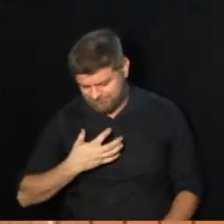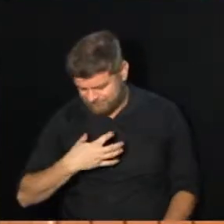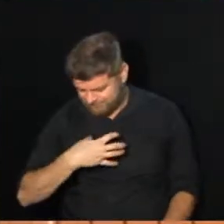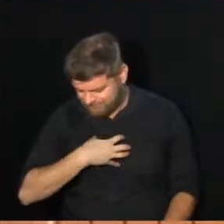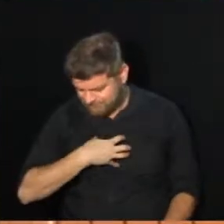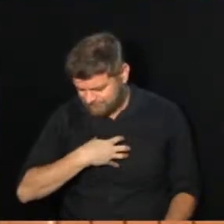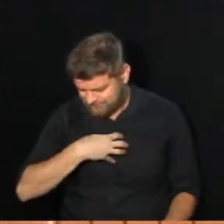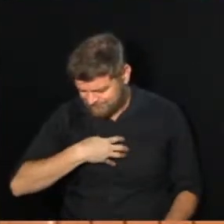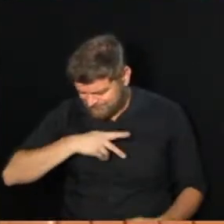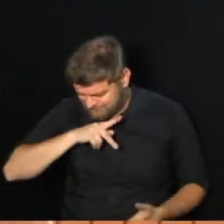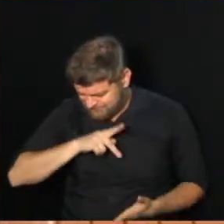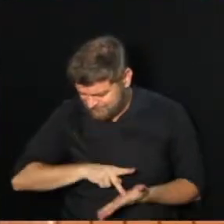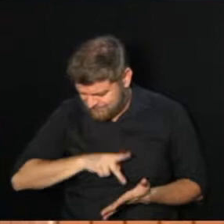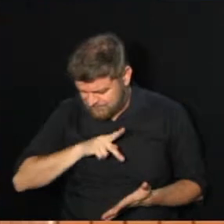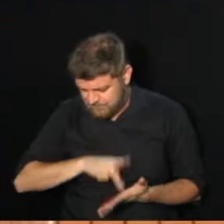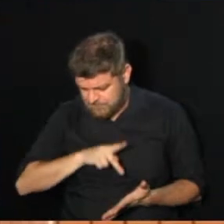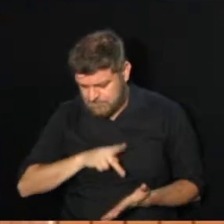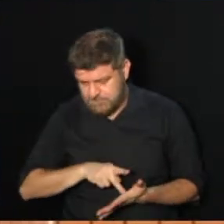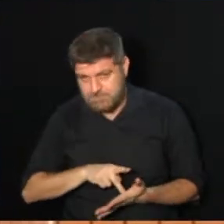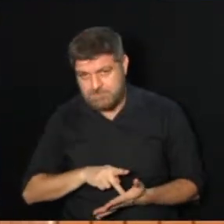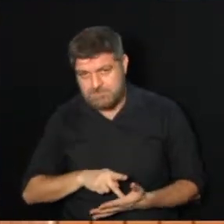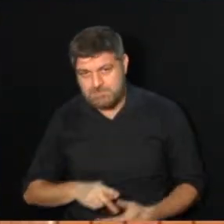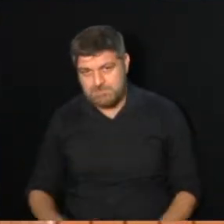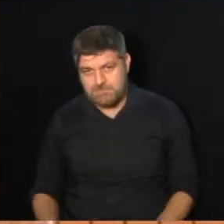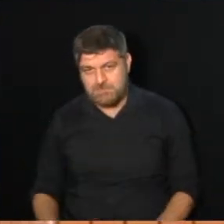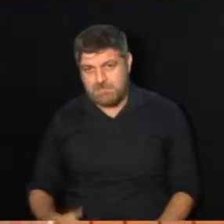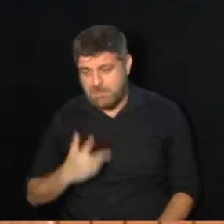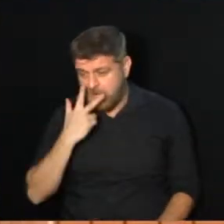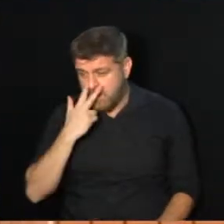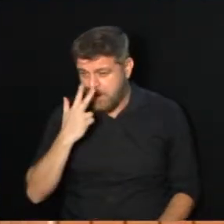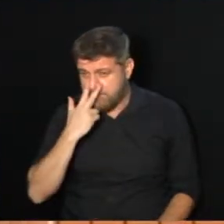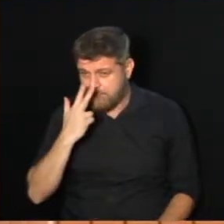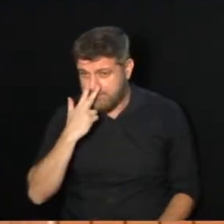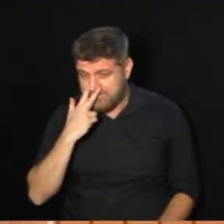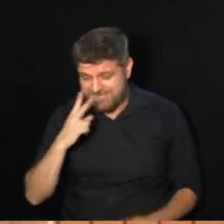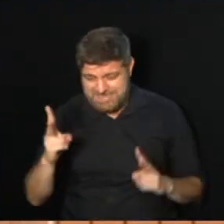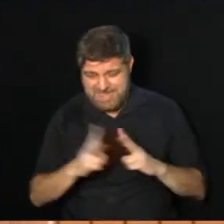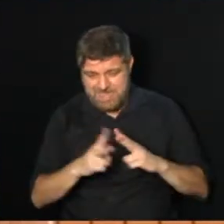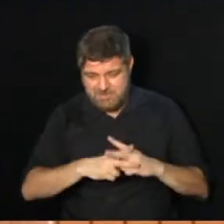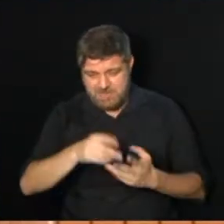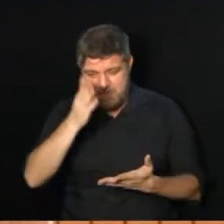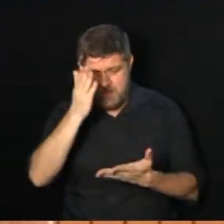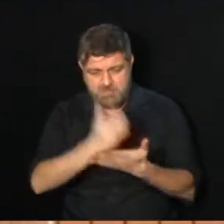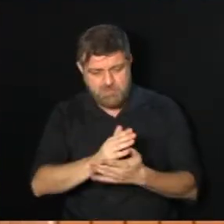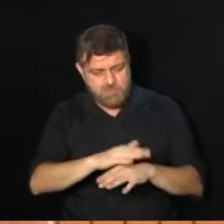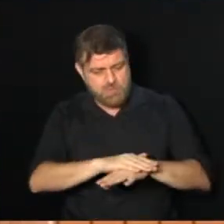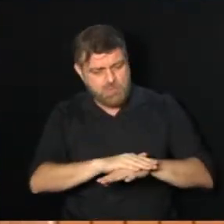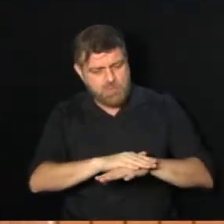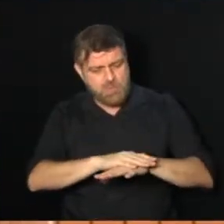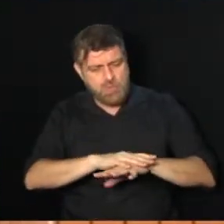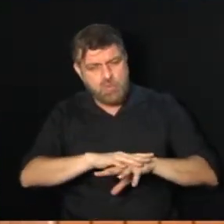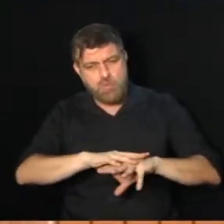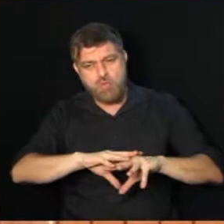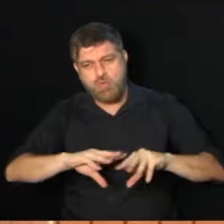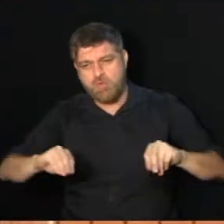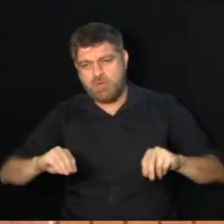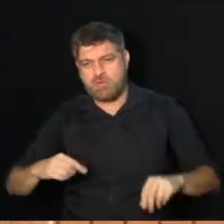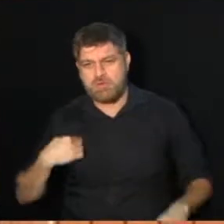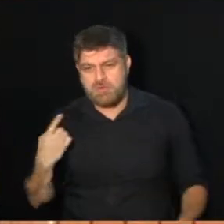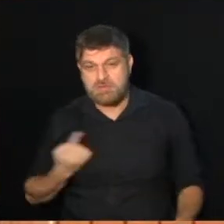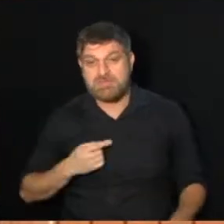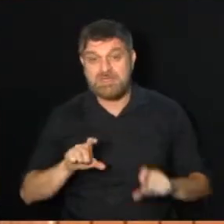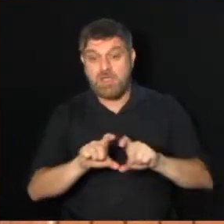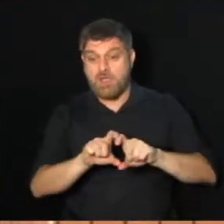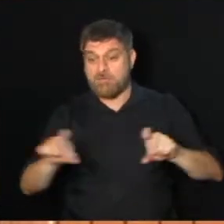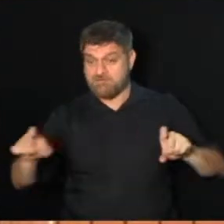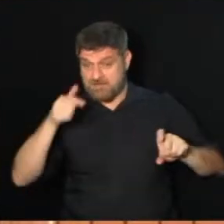sentimos a luz chegando para a cura dos conflitos. Isso é o que o Judiciário estava esperando. Inclusive, há uma frase